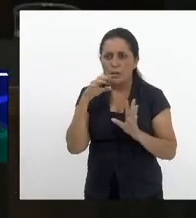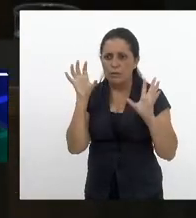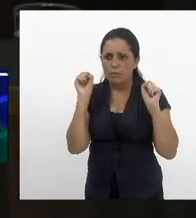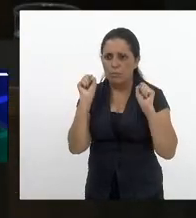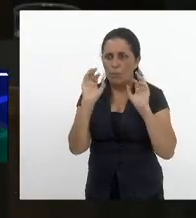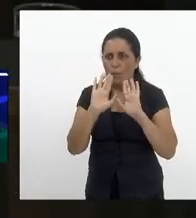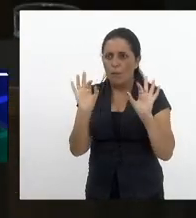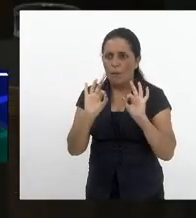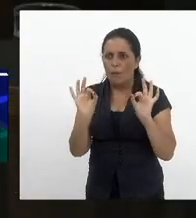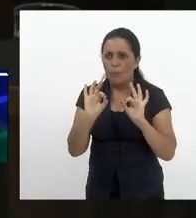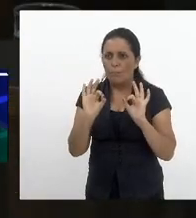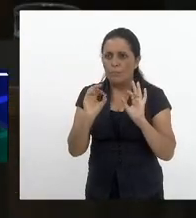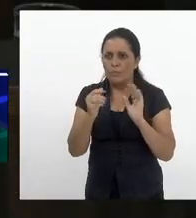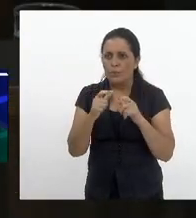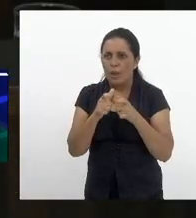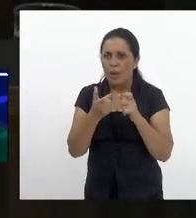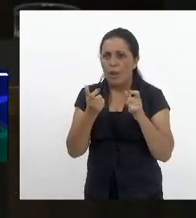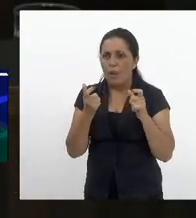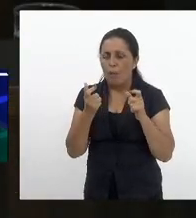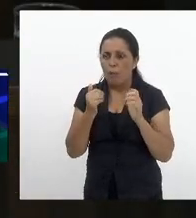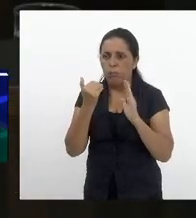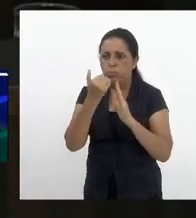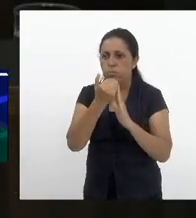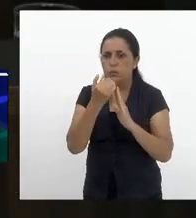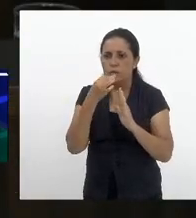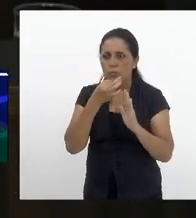Tem como a senhora alterar o seu som, por favor?